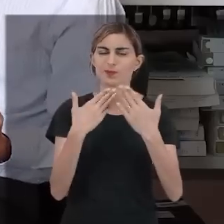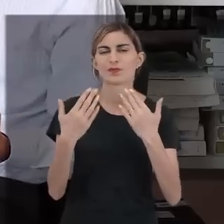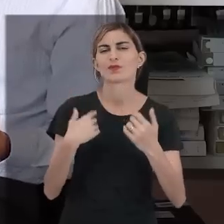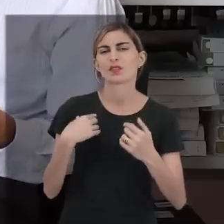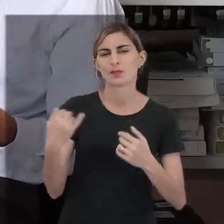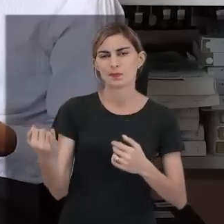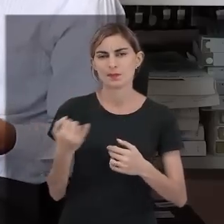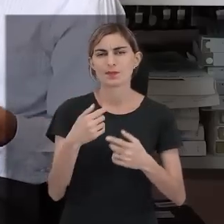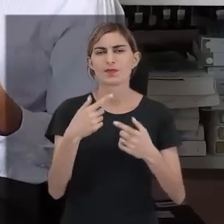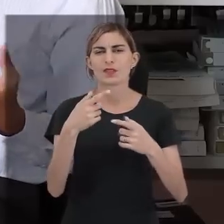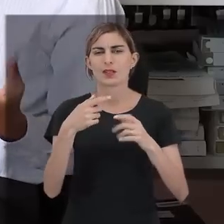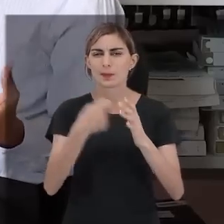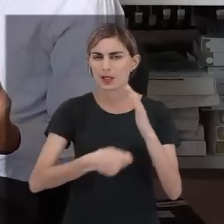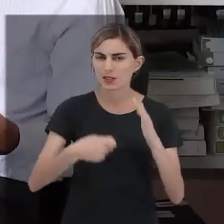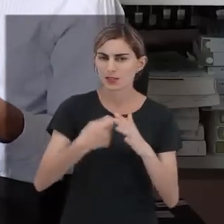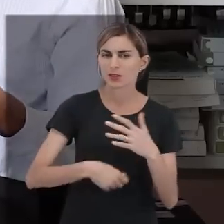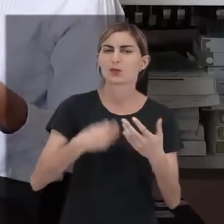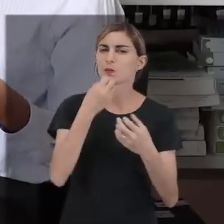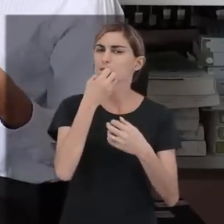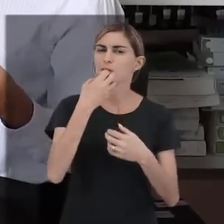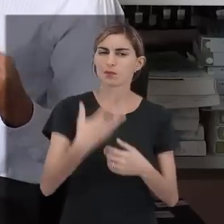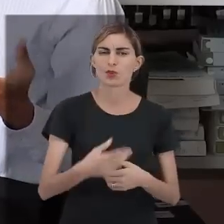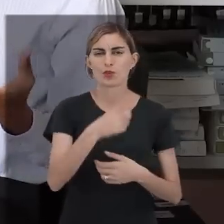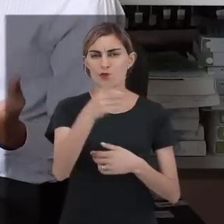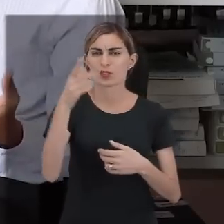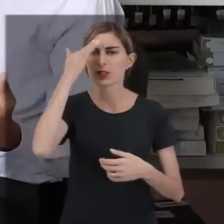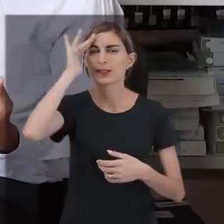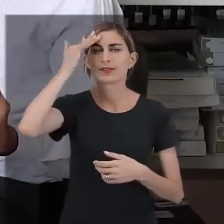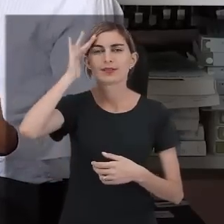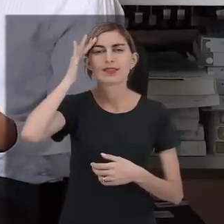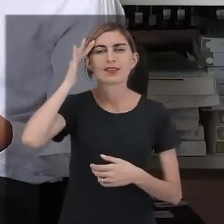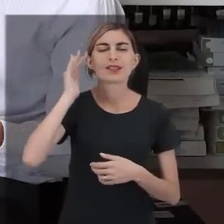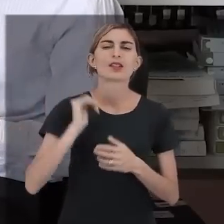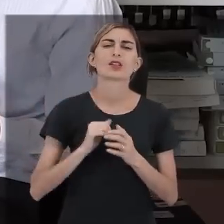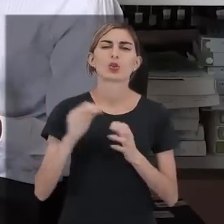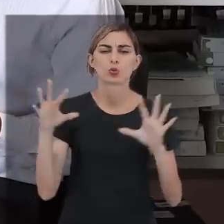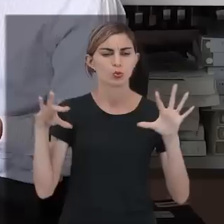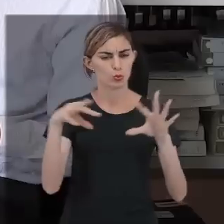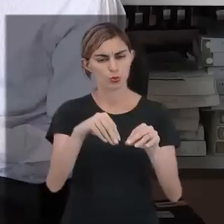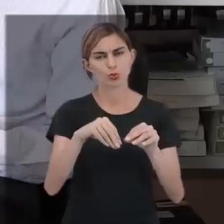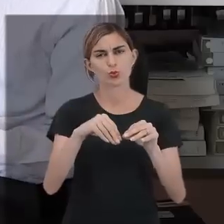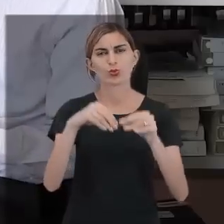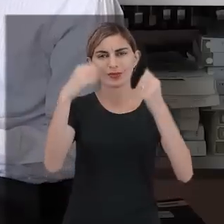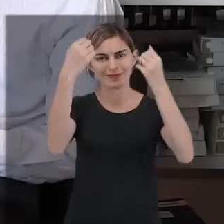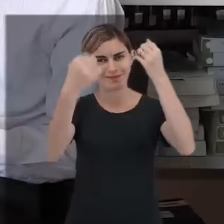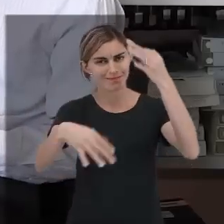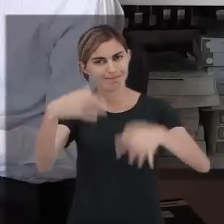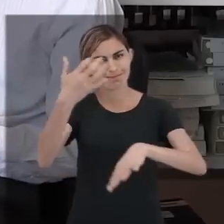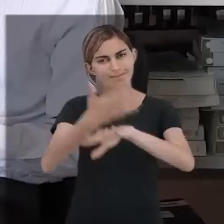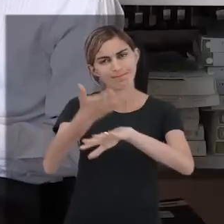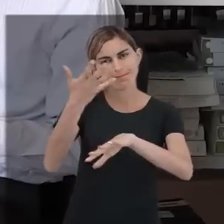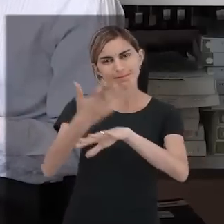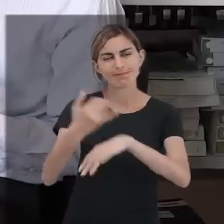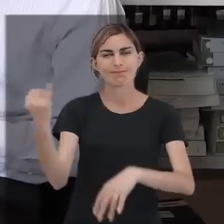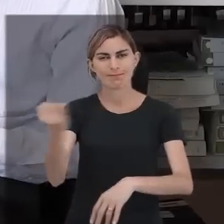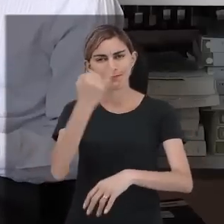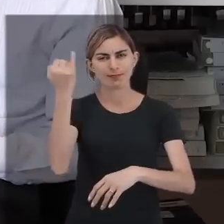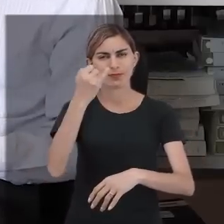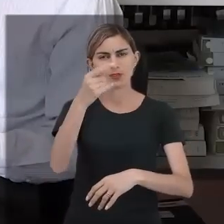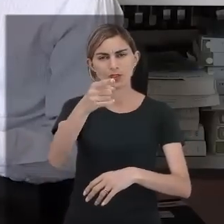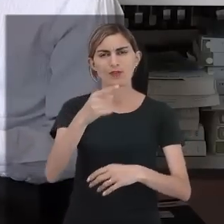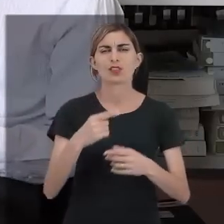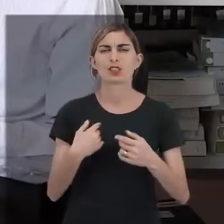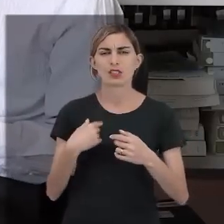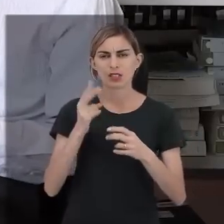muito consistente, muito considerável, para que você possa entender, né, tudo que foi abordado na nossa competência. É importante que você sempre